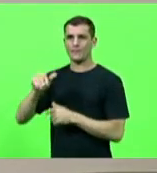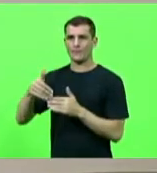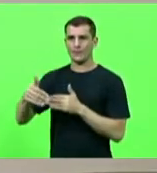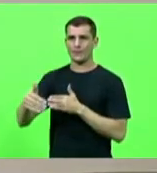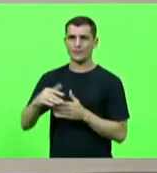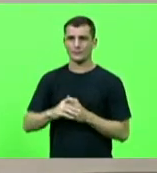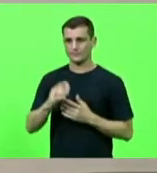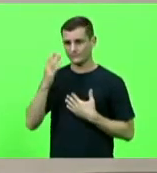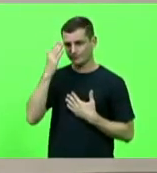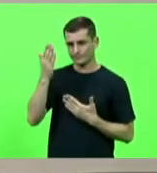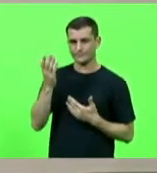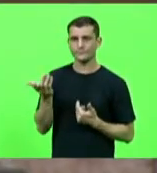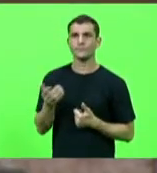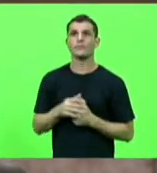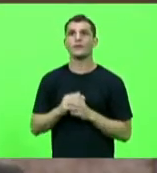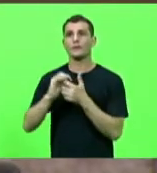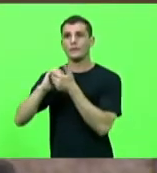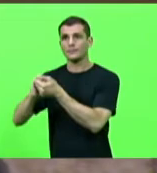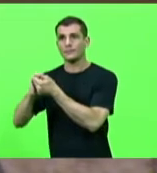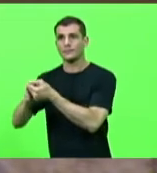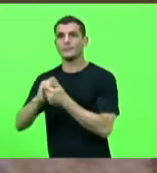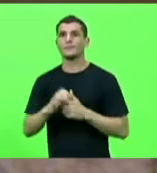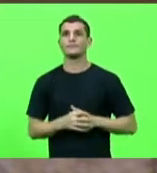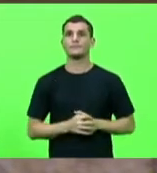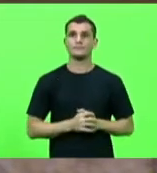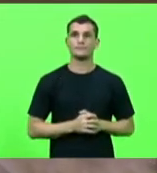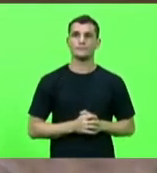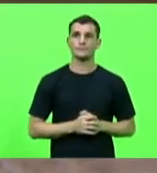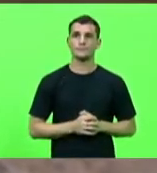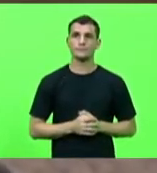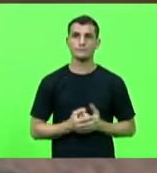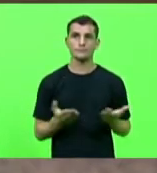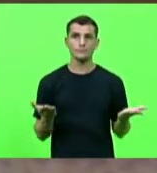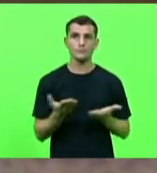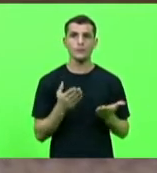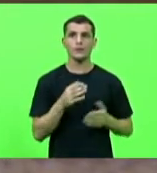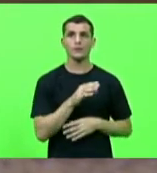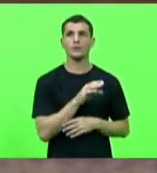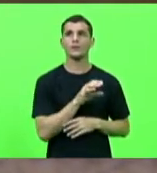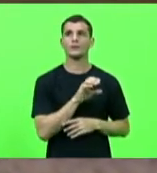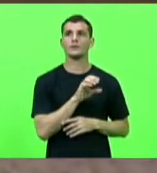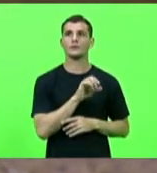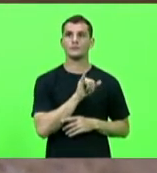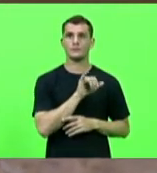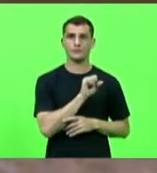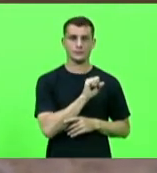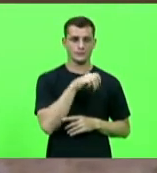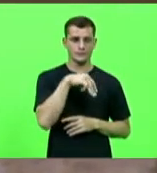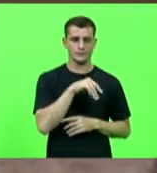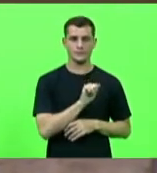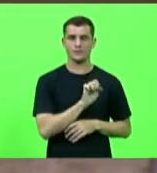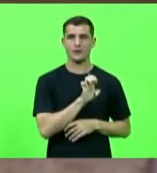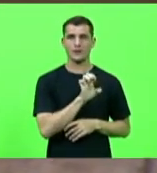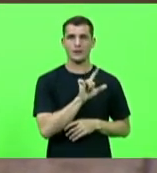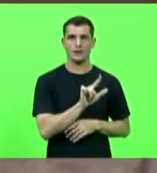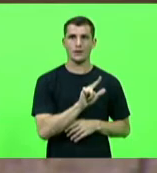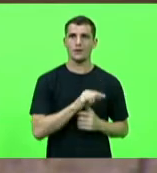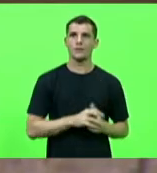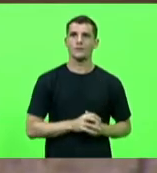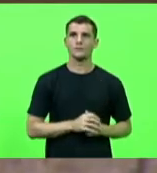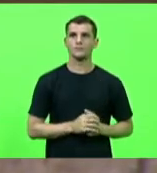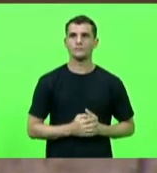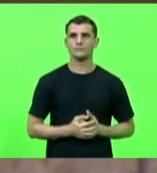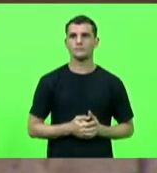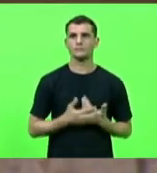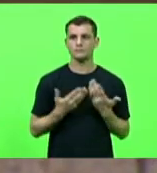deputado Ismael. Senhor presidente, só para a condução aí dos da votação aqui da bancada do PSD, não obstante